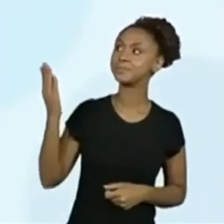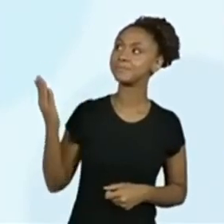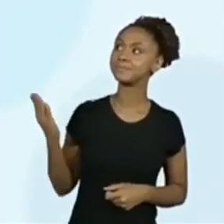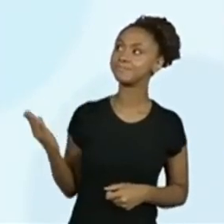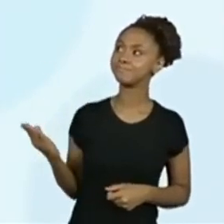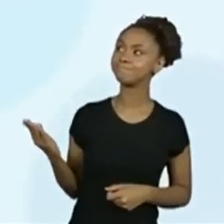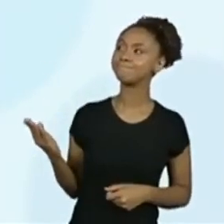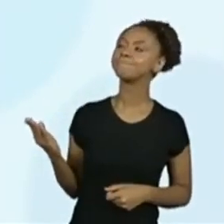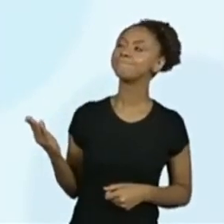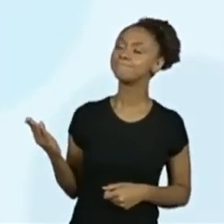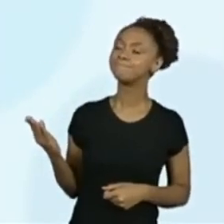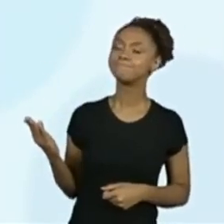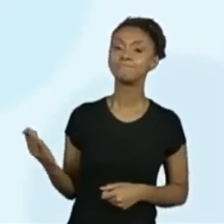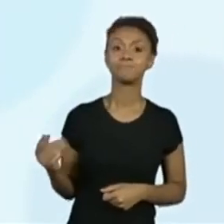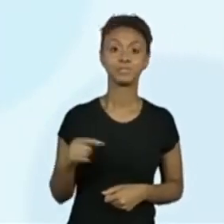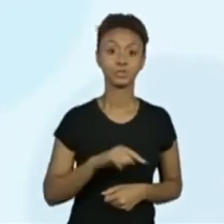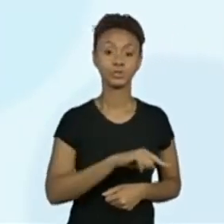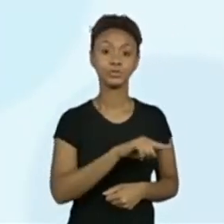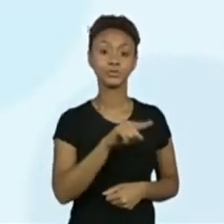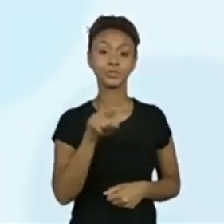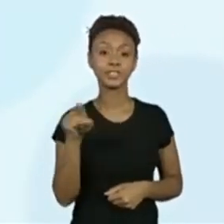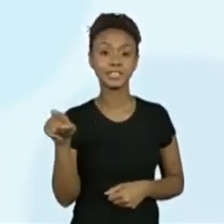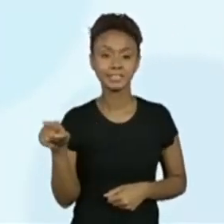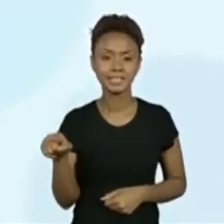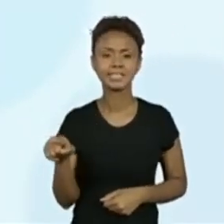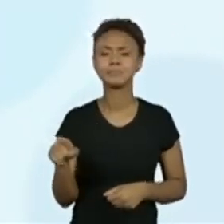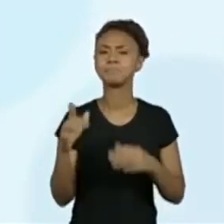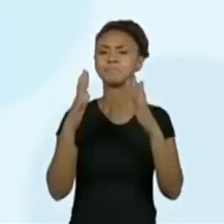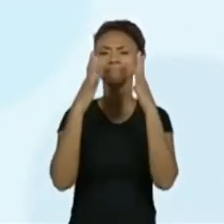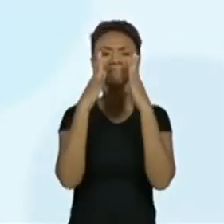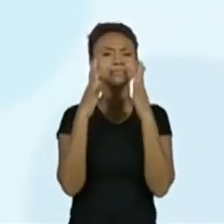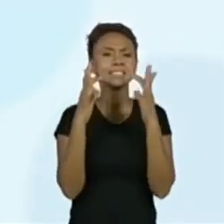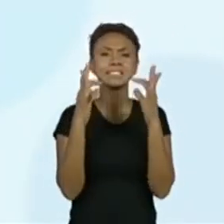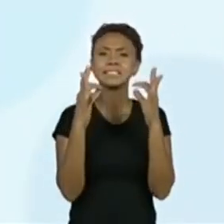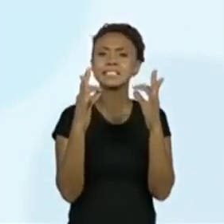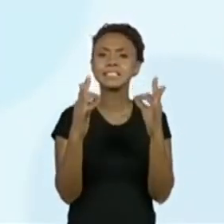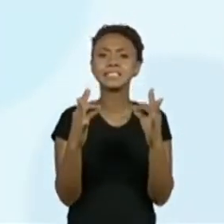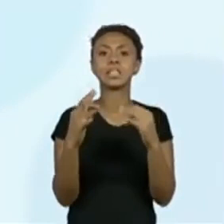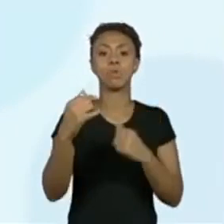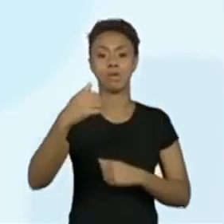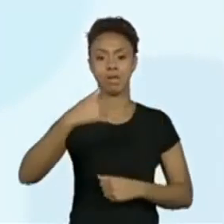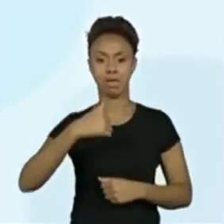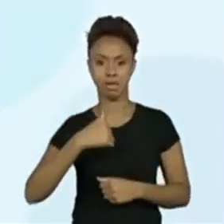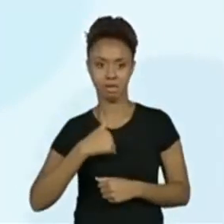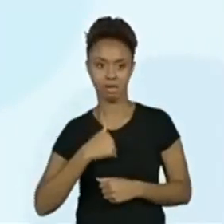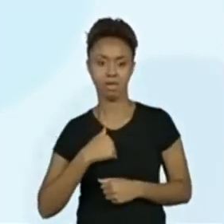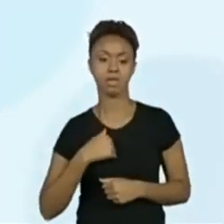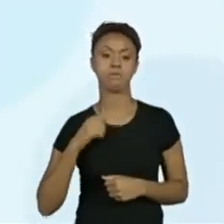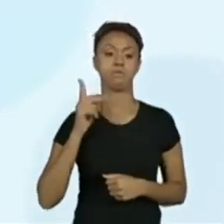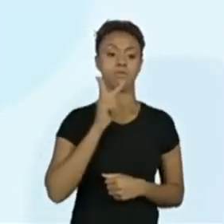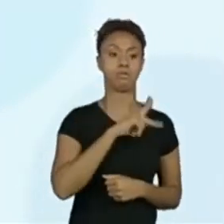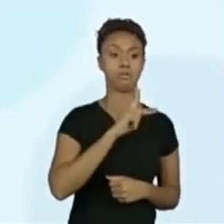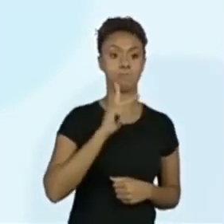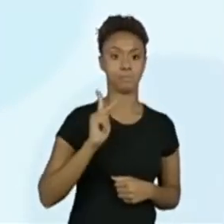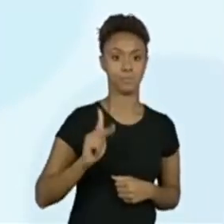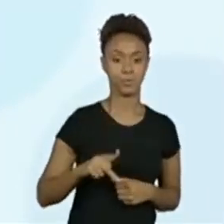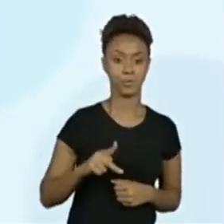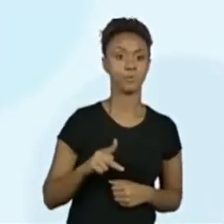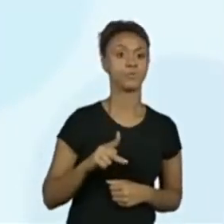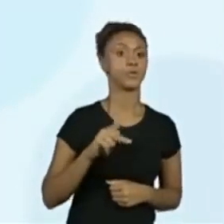Vocês vão prestar atenção em tudo que eu e a professora Kerry iremos